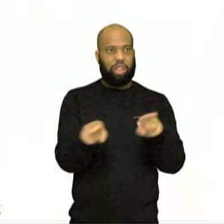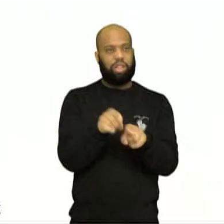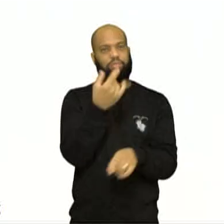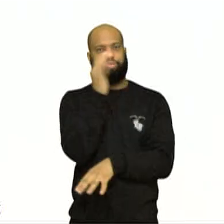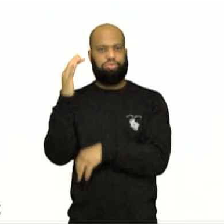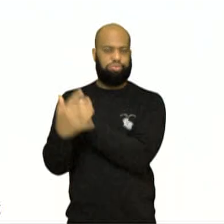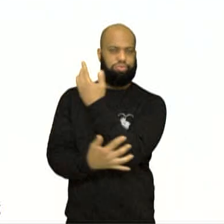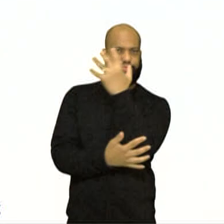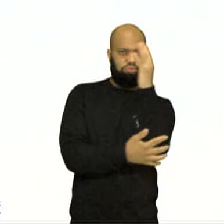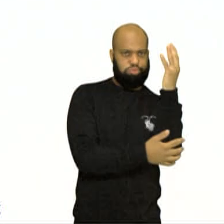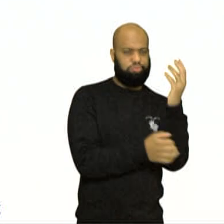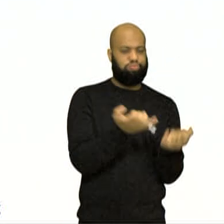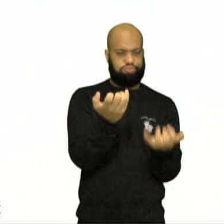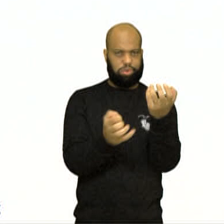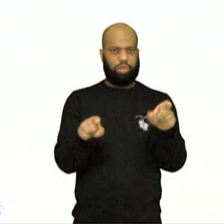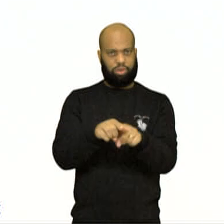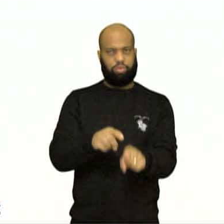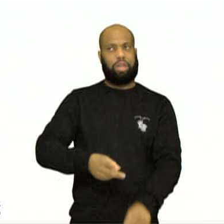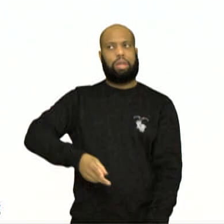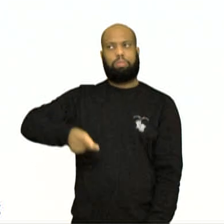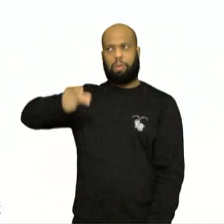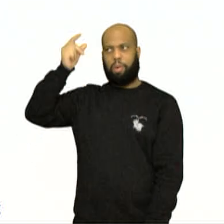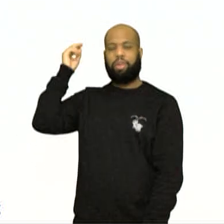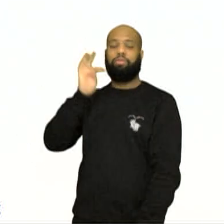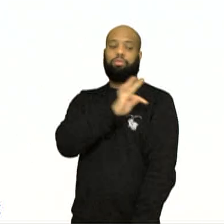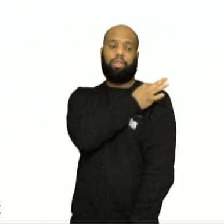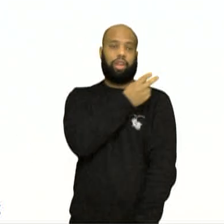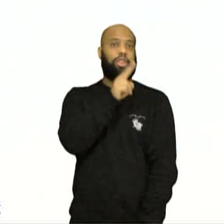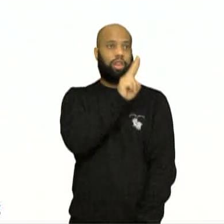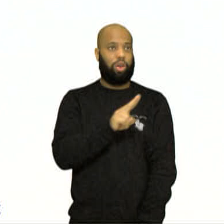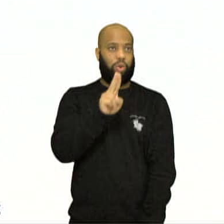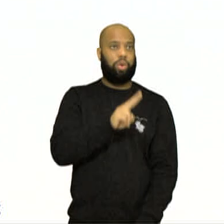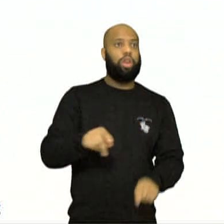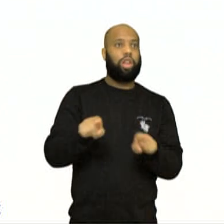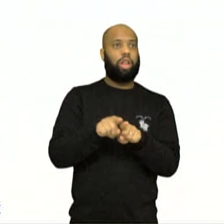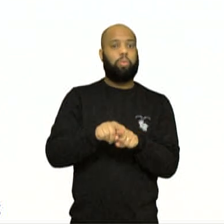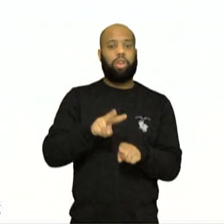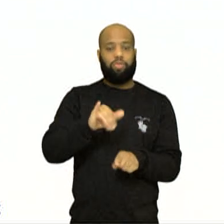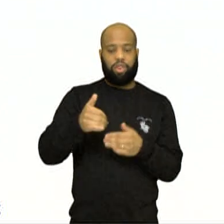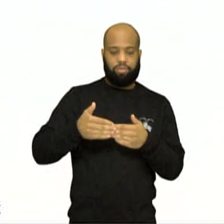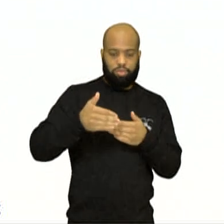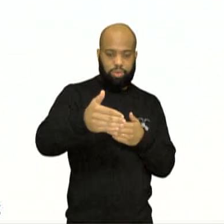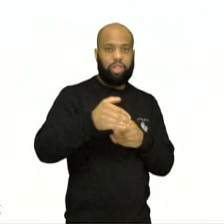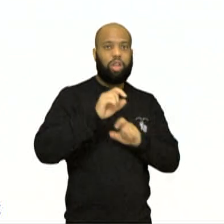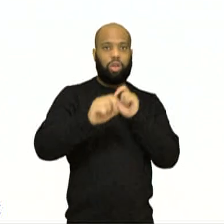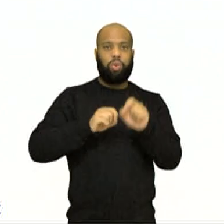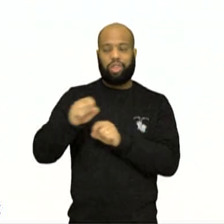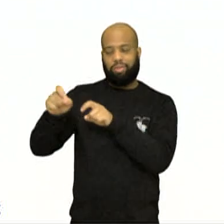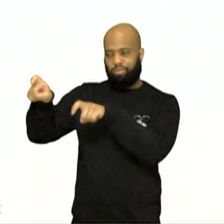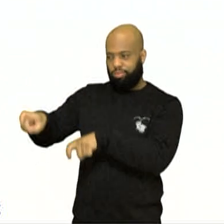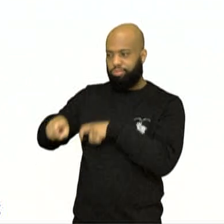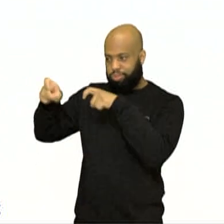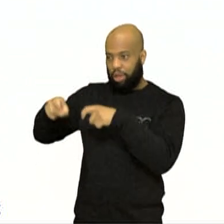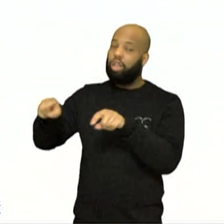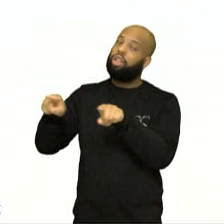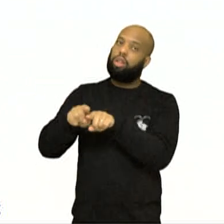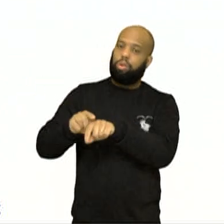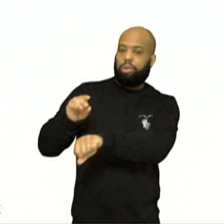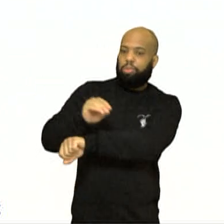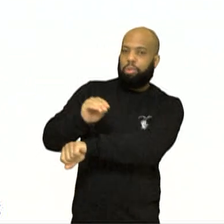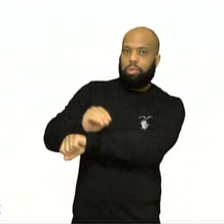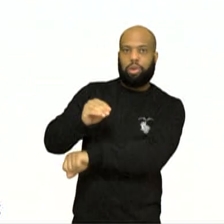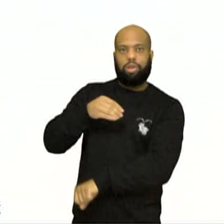muito antiga que era utilizada ou ainda é utilizada para iniciar uma atividade agrícola, pastoril ou